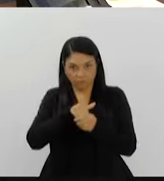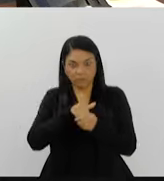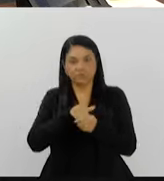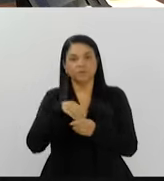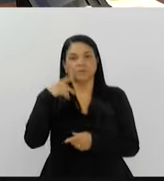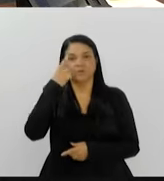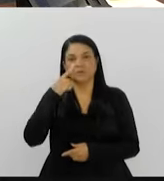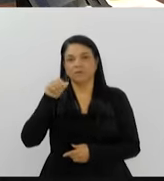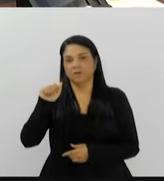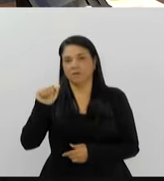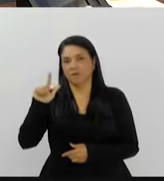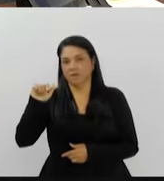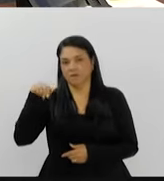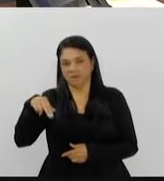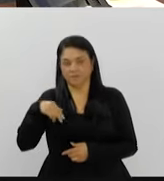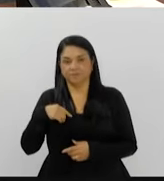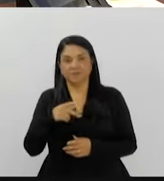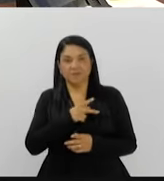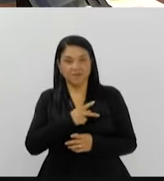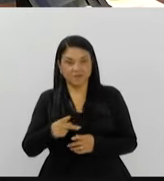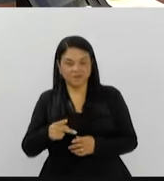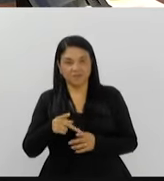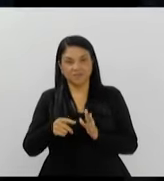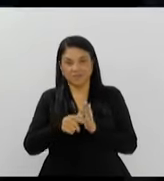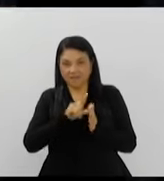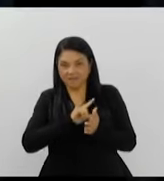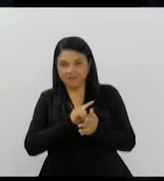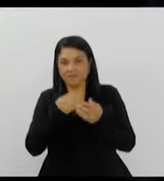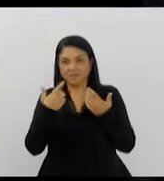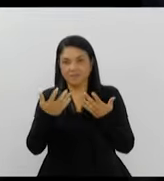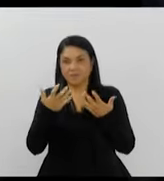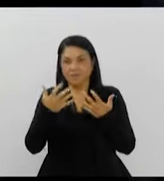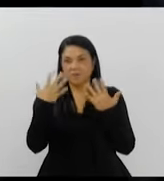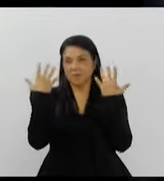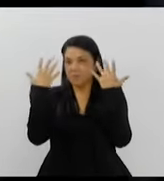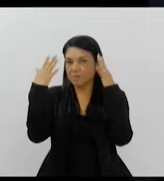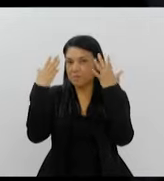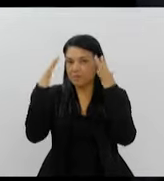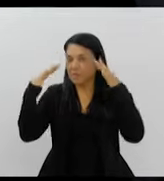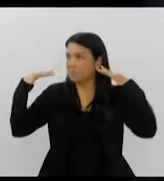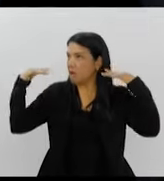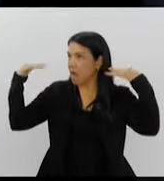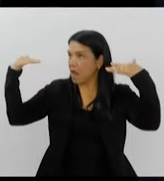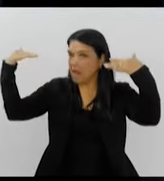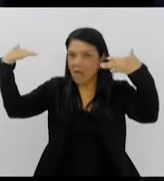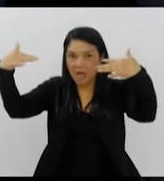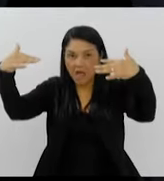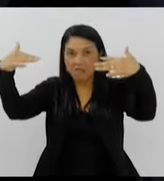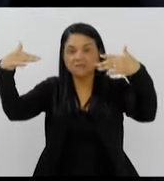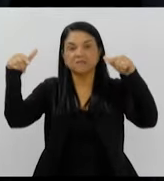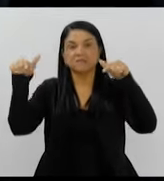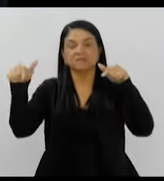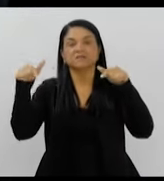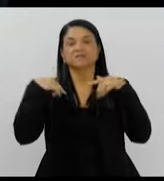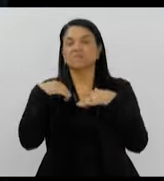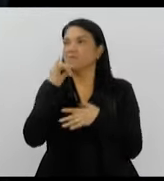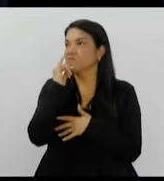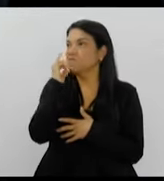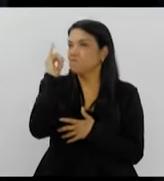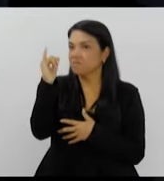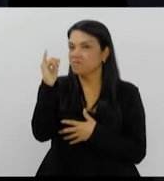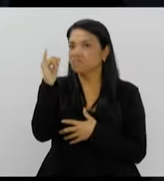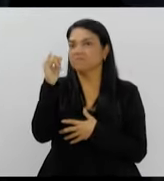eh antes de mais nada quero parabenizar a todos que aqui estão dizer a vocês que